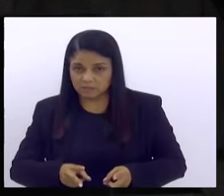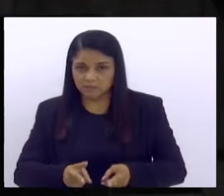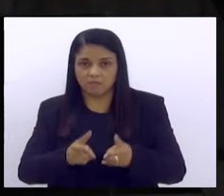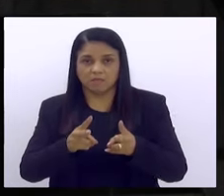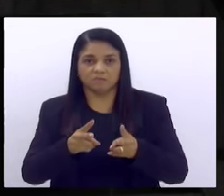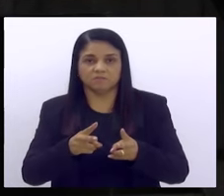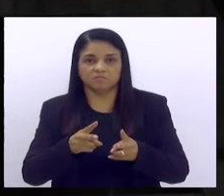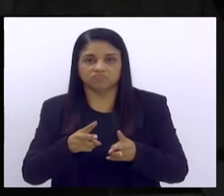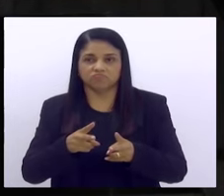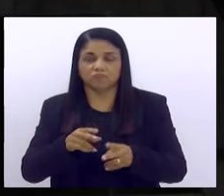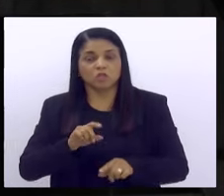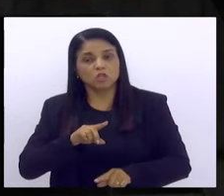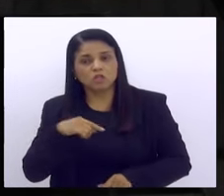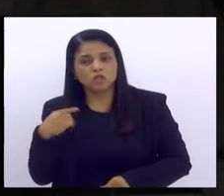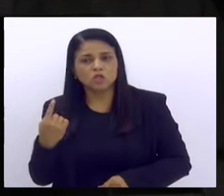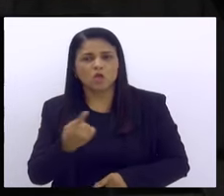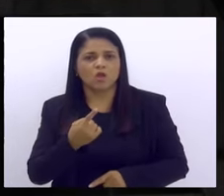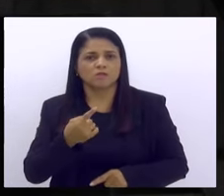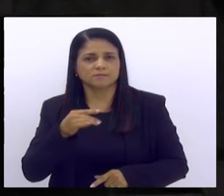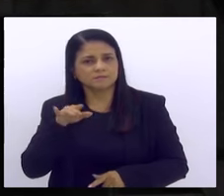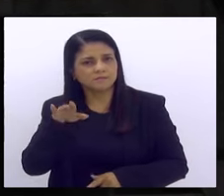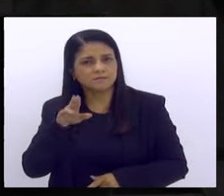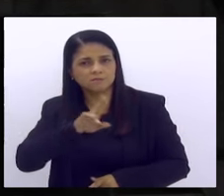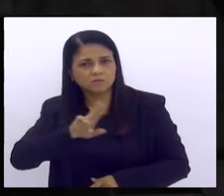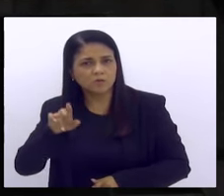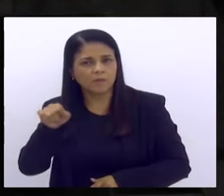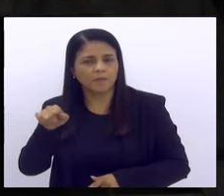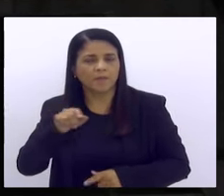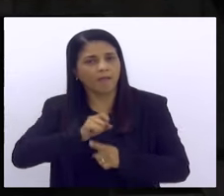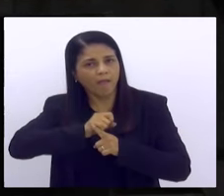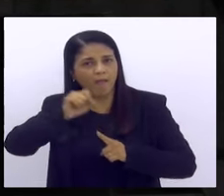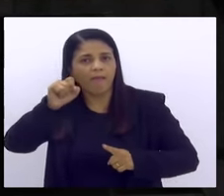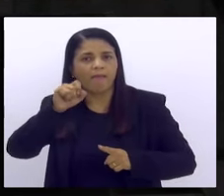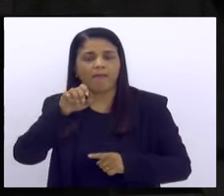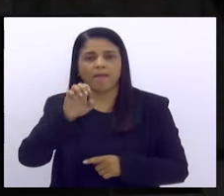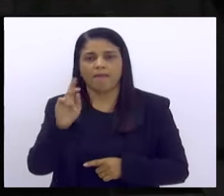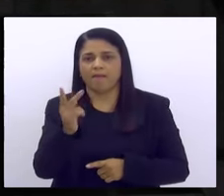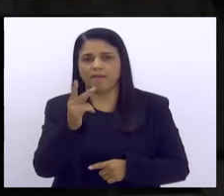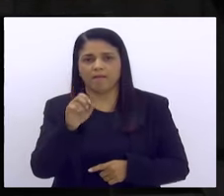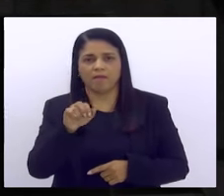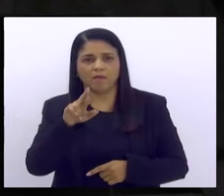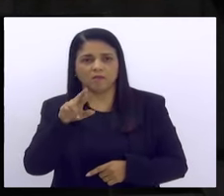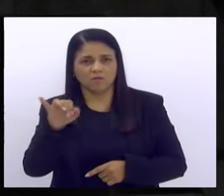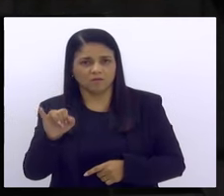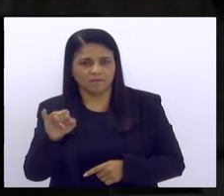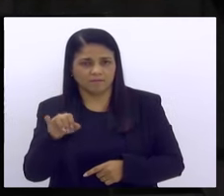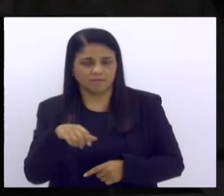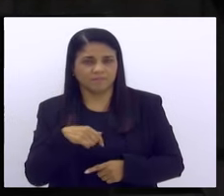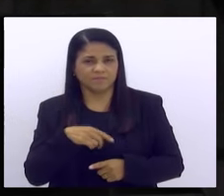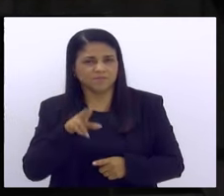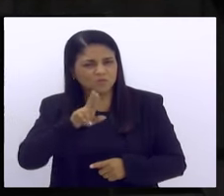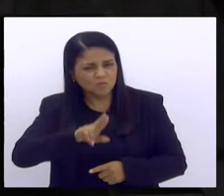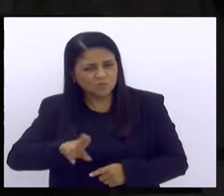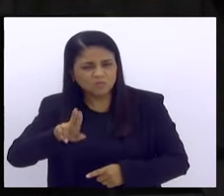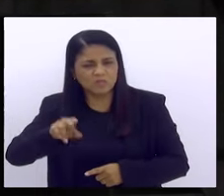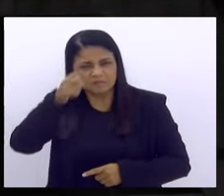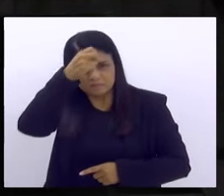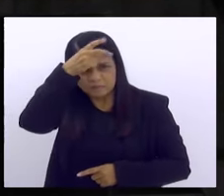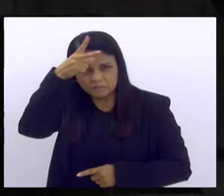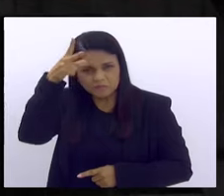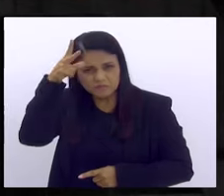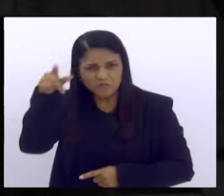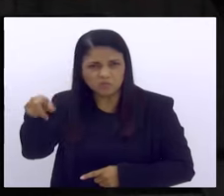os chamamos de nossos heróis aqui. Agora, serem usados por essa prefeitura